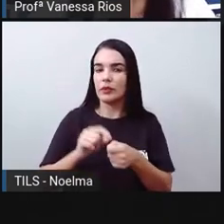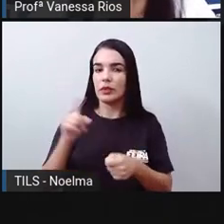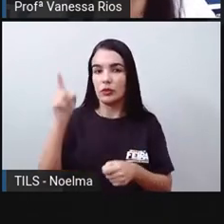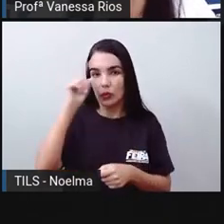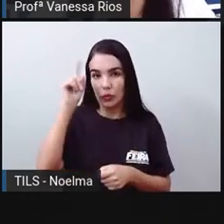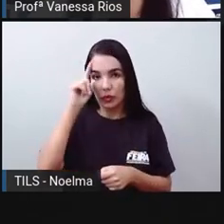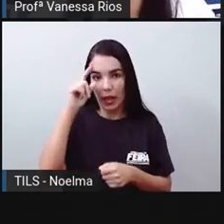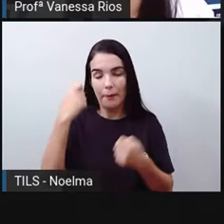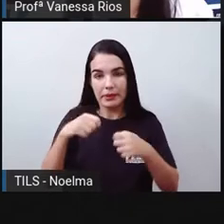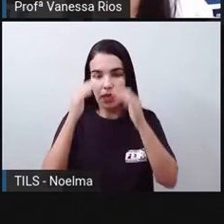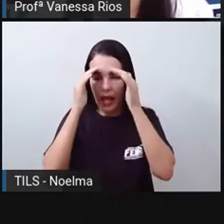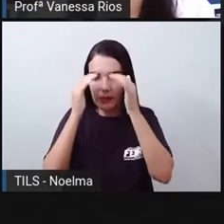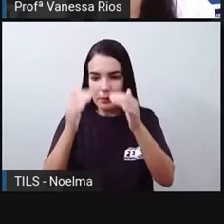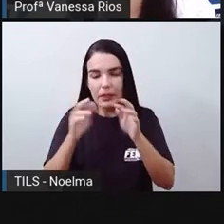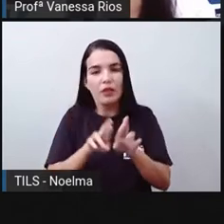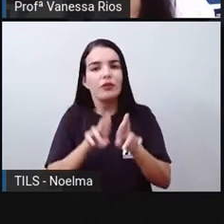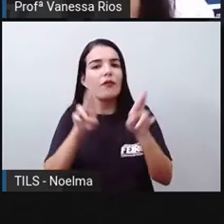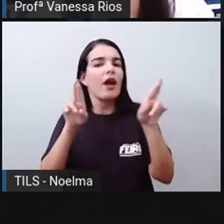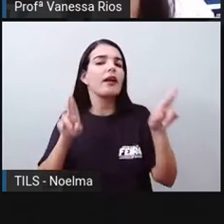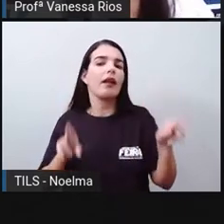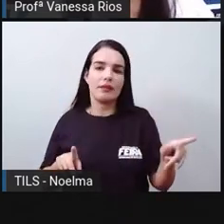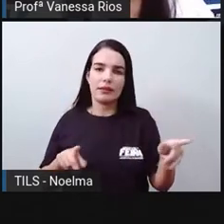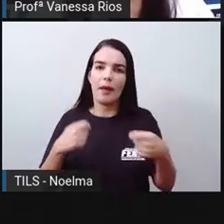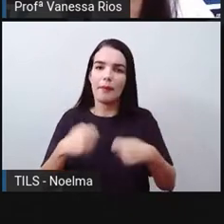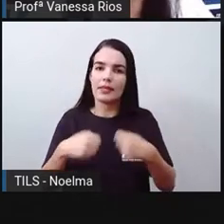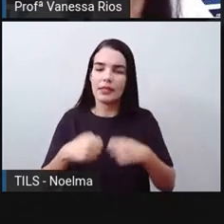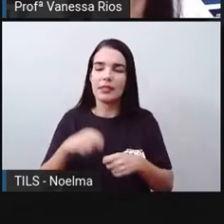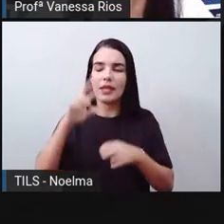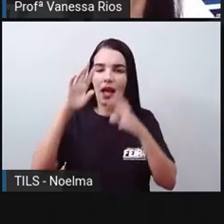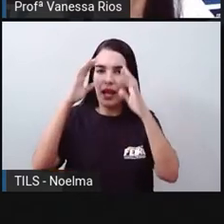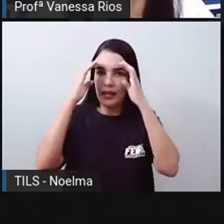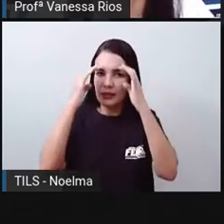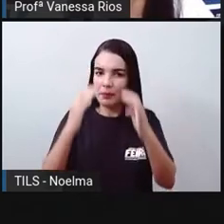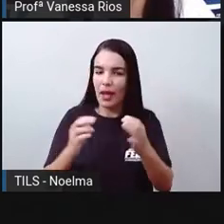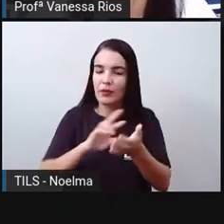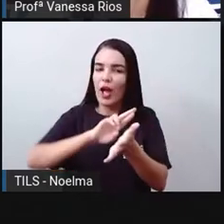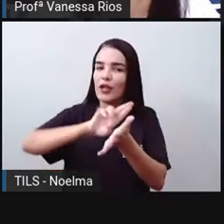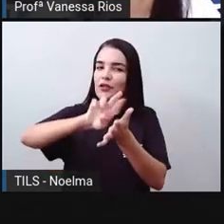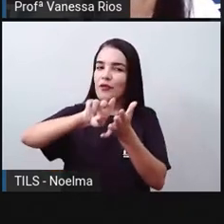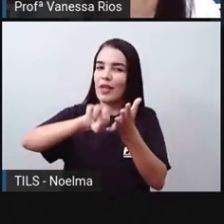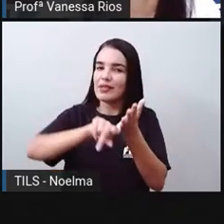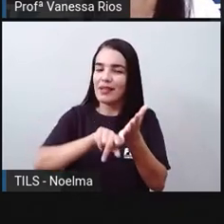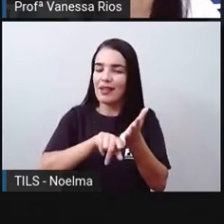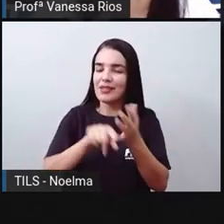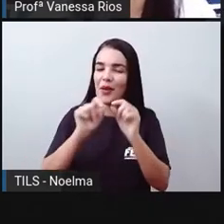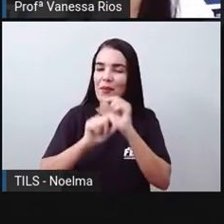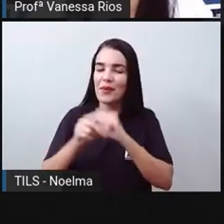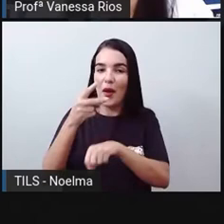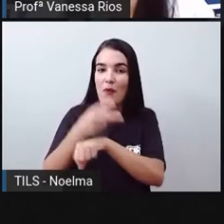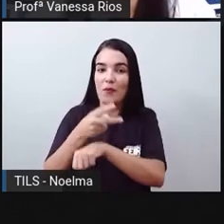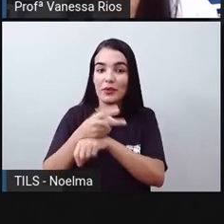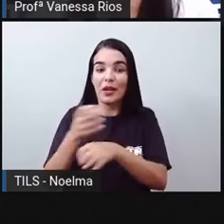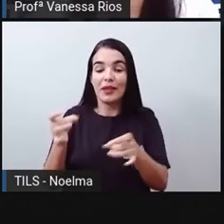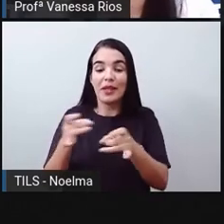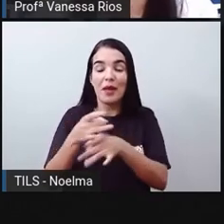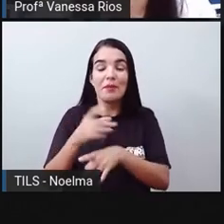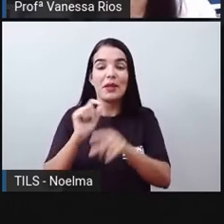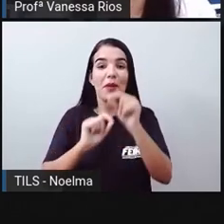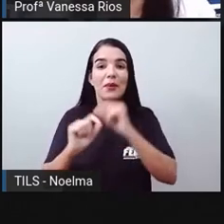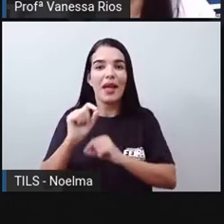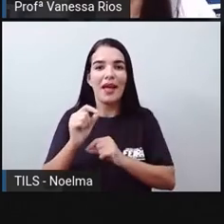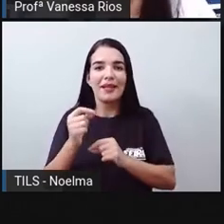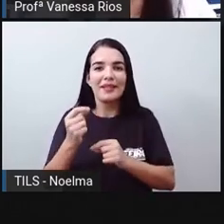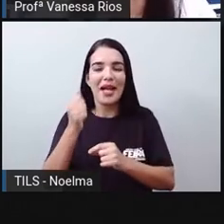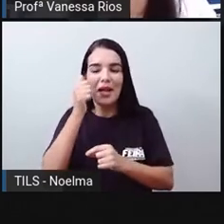respeito às diferenças, ao respeito à diversidade, o vídeo termina aí a menina se comunicando com